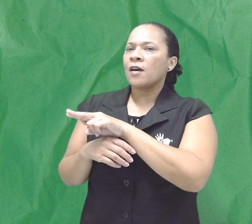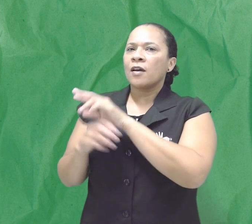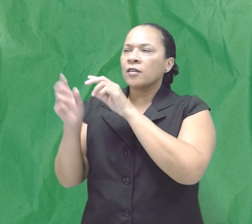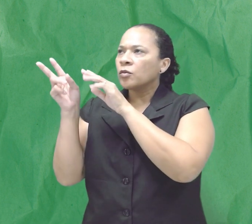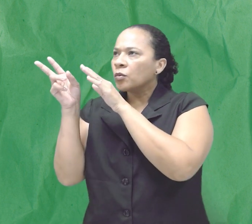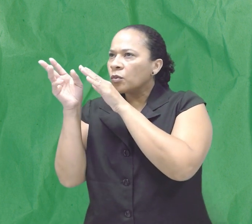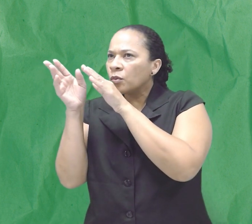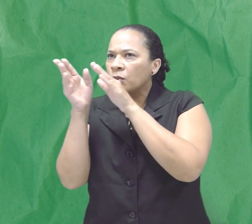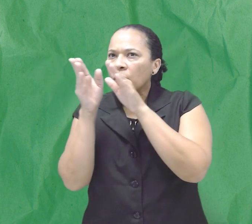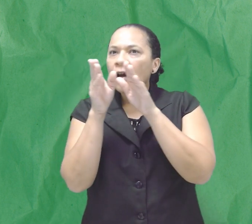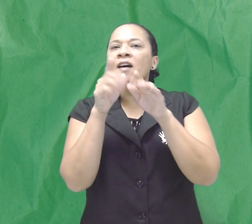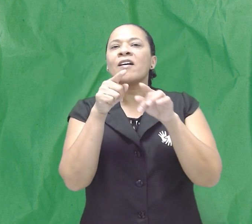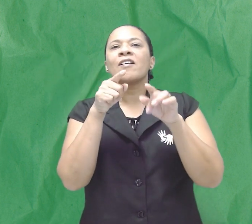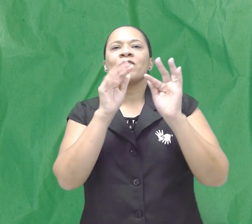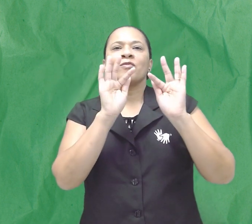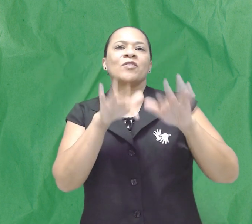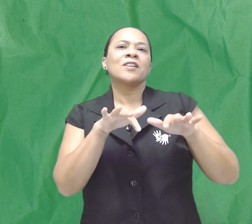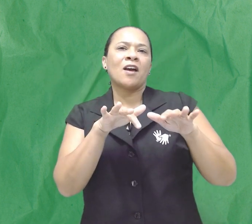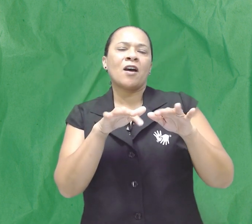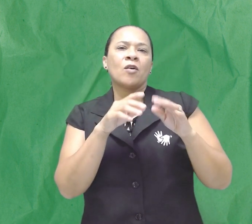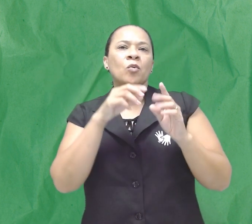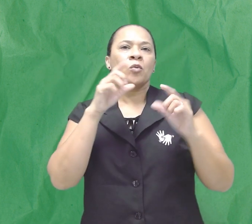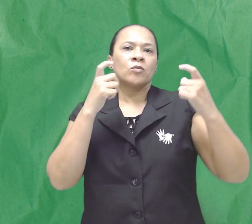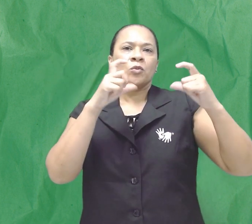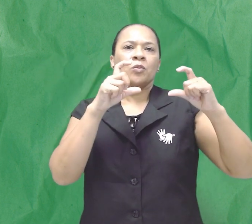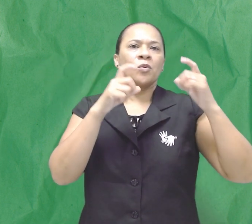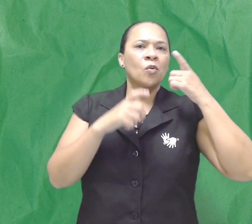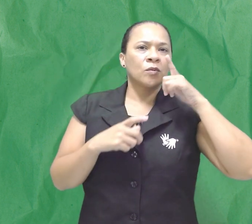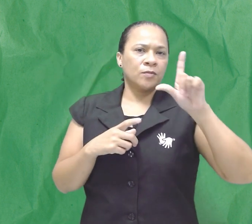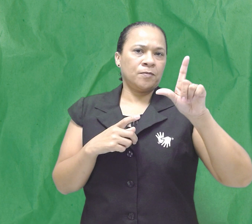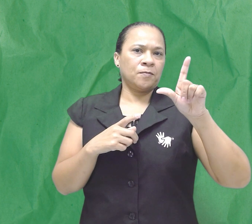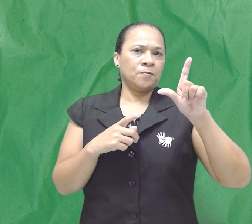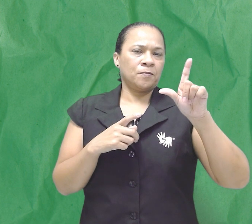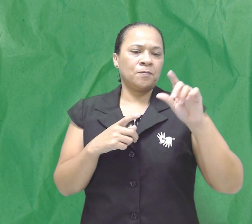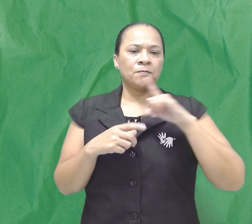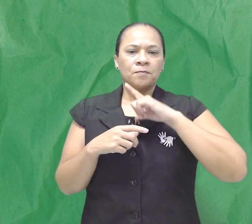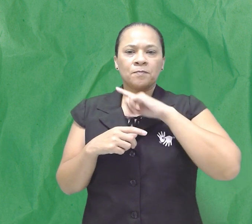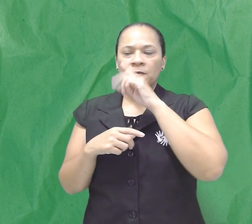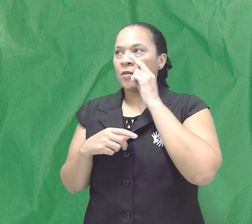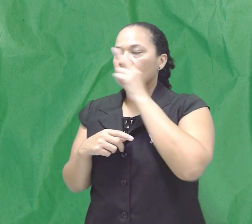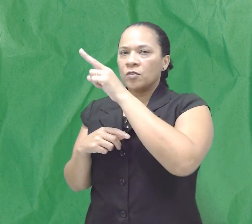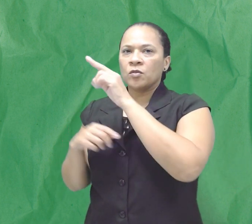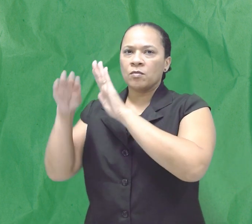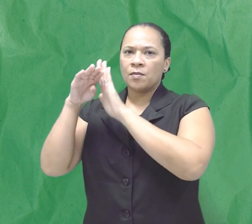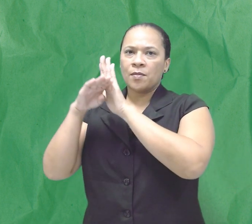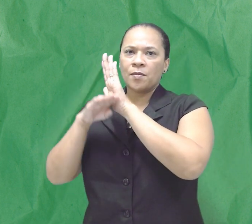né, da titulação, ou seja, o ponto final da titulação foi atingido. Aqui apresenta uma tabela, né,